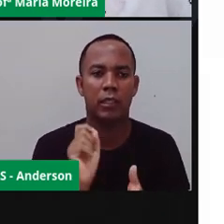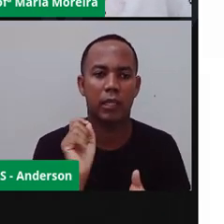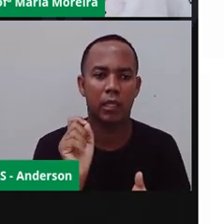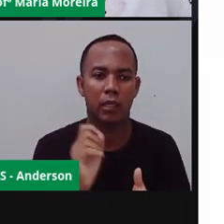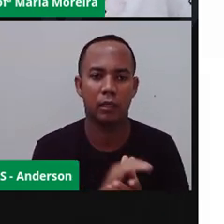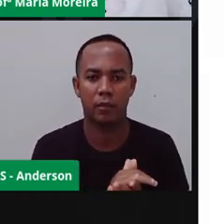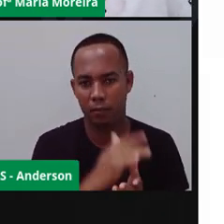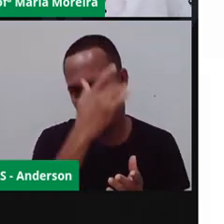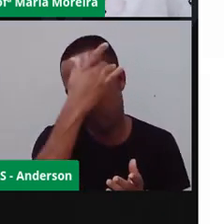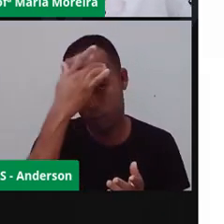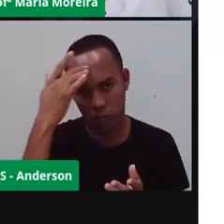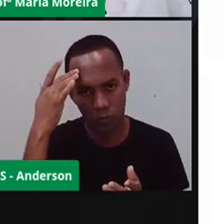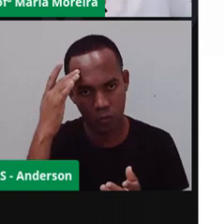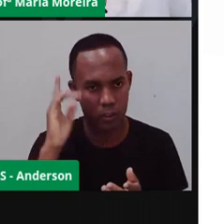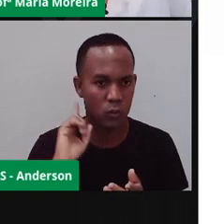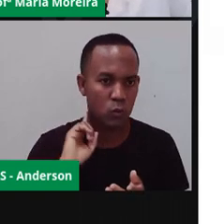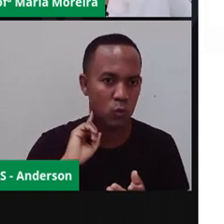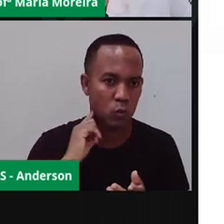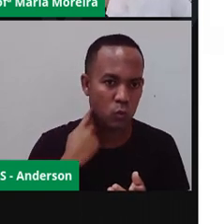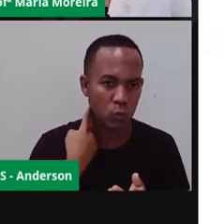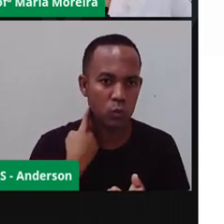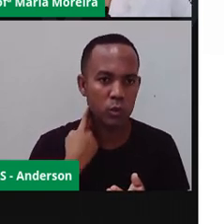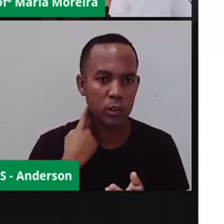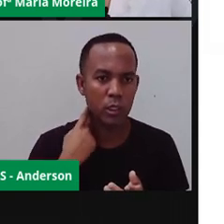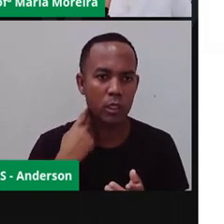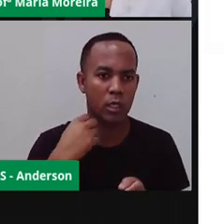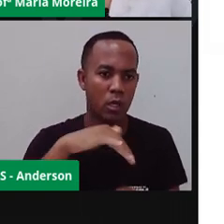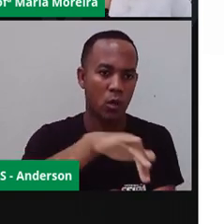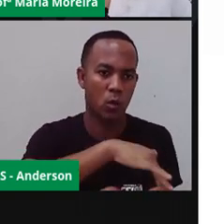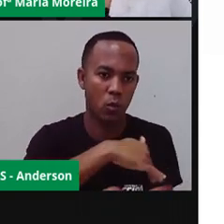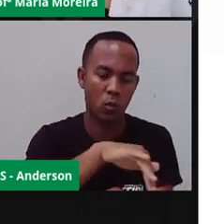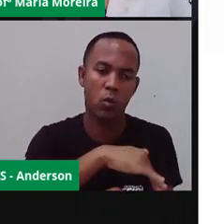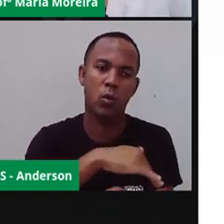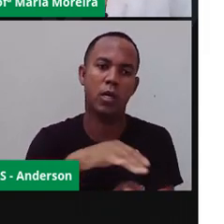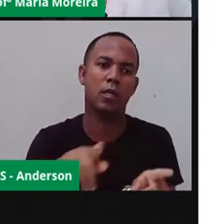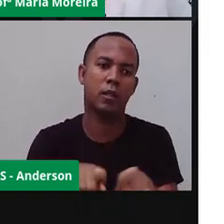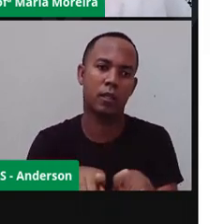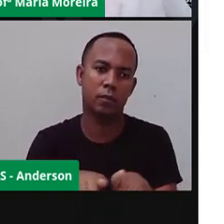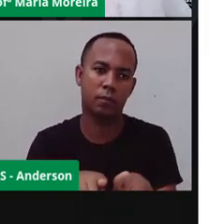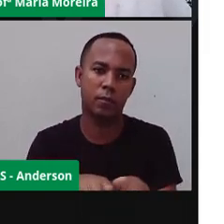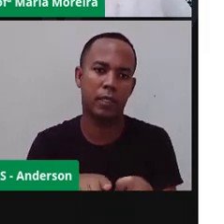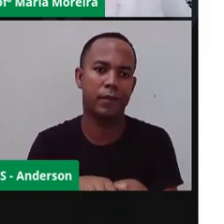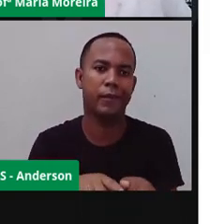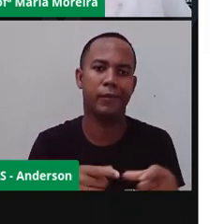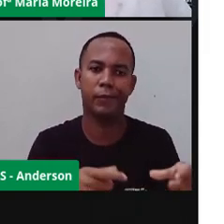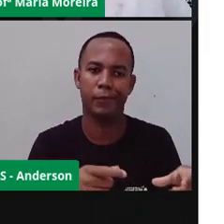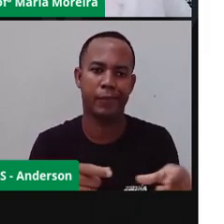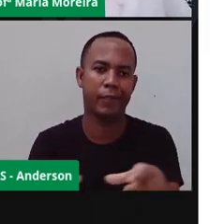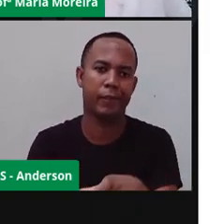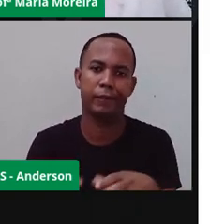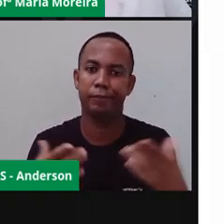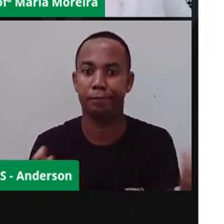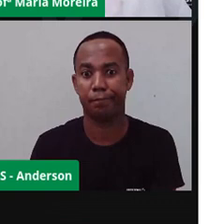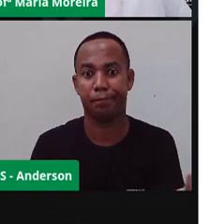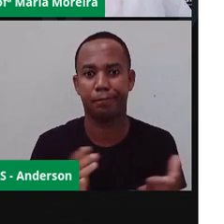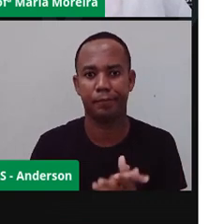À população que joga o quê? Lixo no chão e lixo nos rios e nos mares.